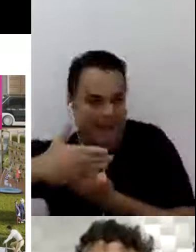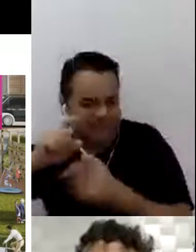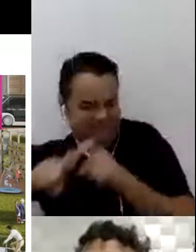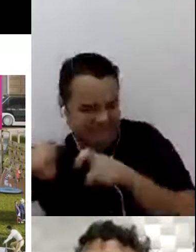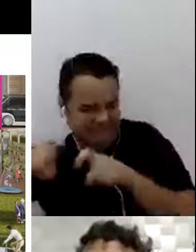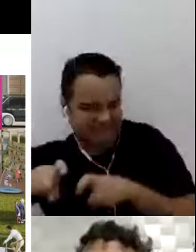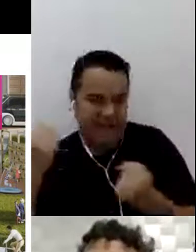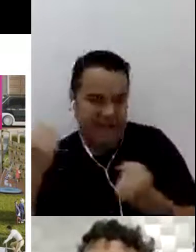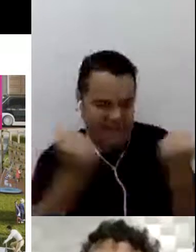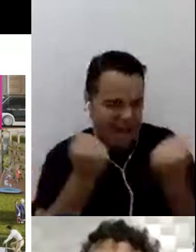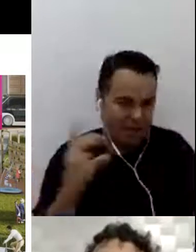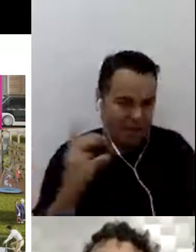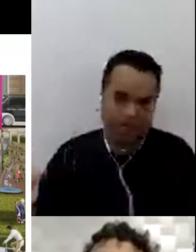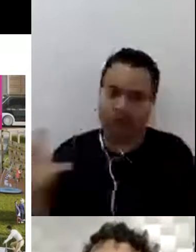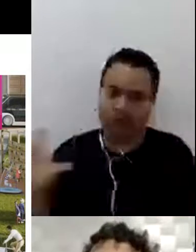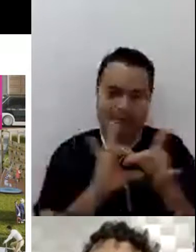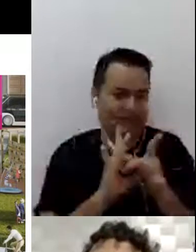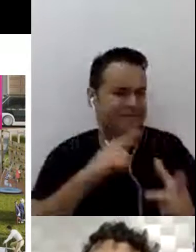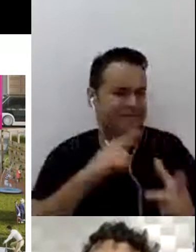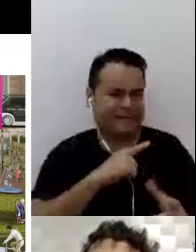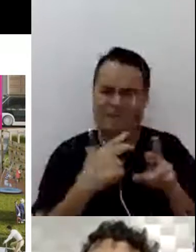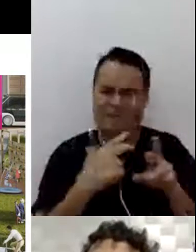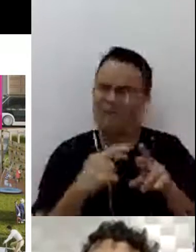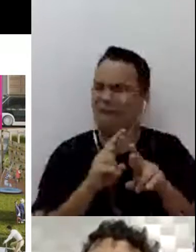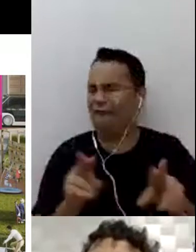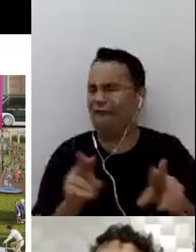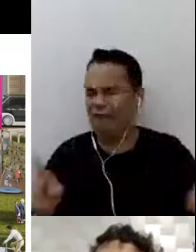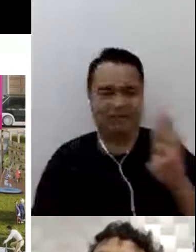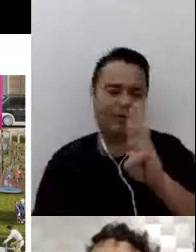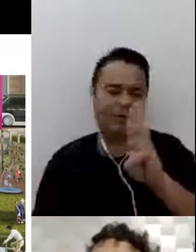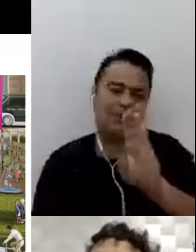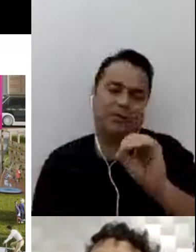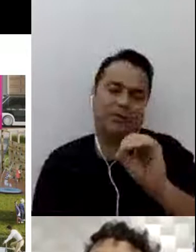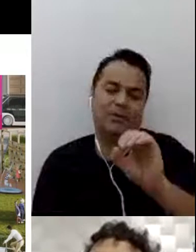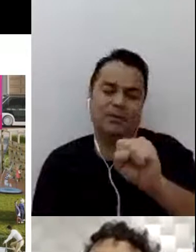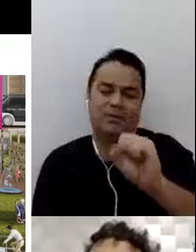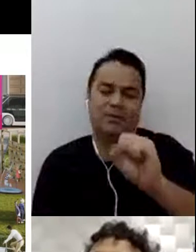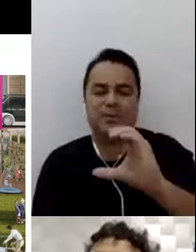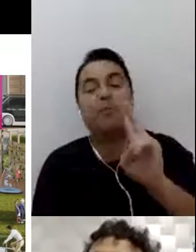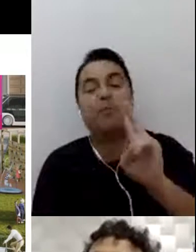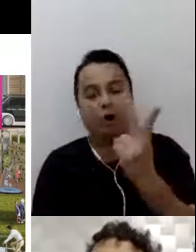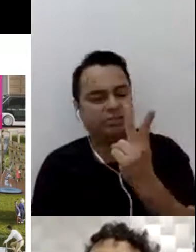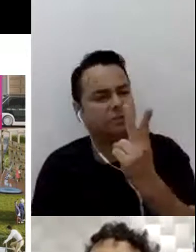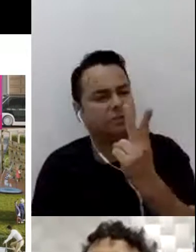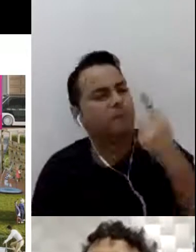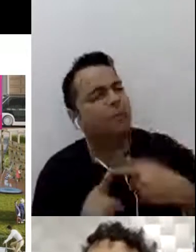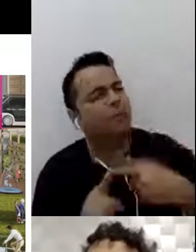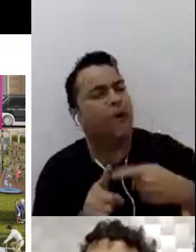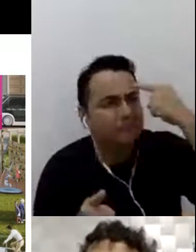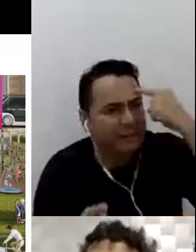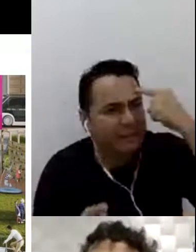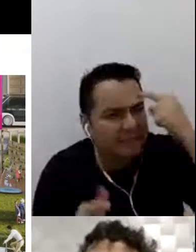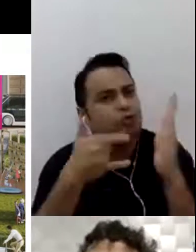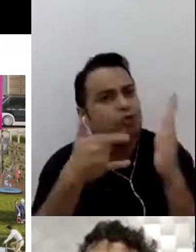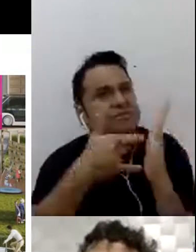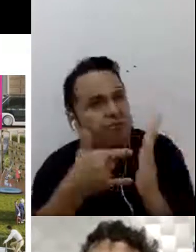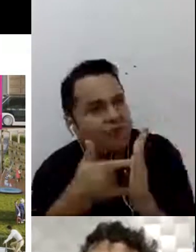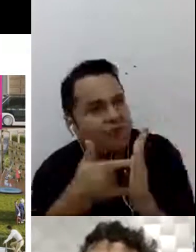têm inúmeros produtos Bosch. Então, se a gente olhar para o que a Bosch está pensando e desenvolvendo para o